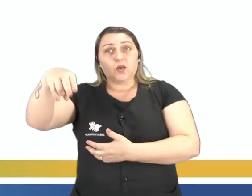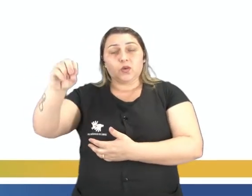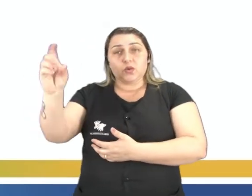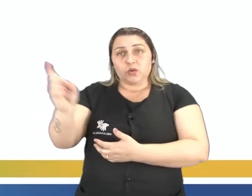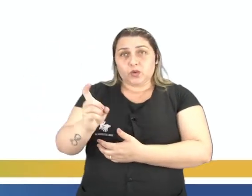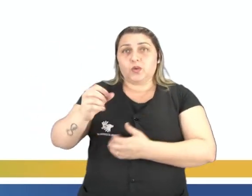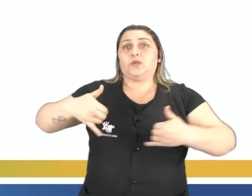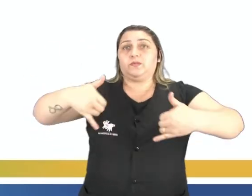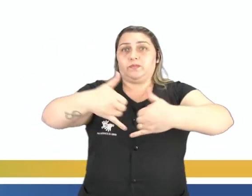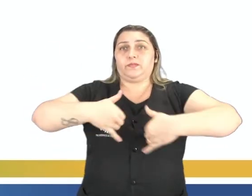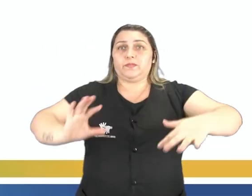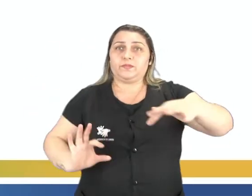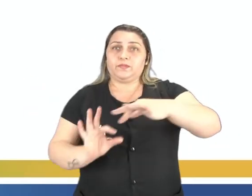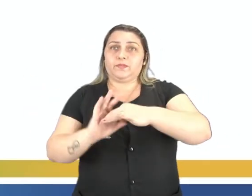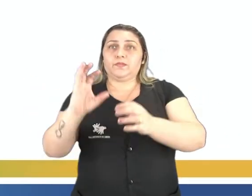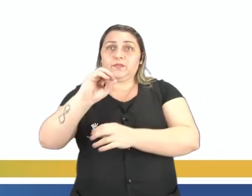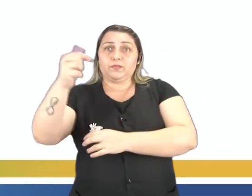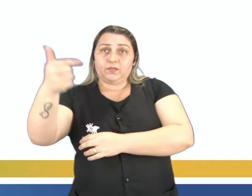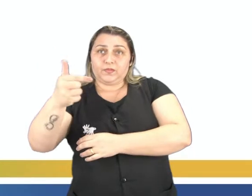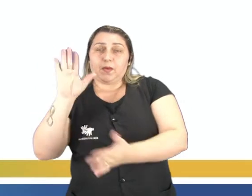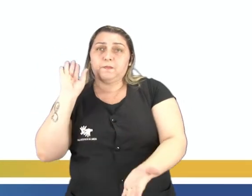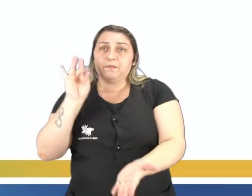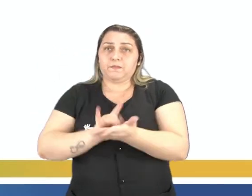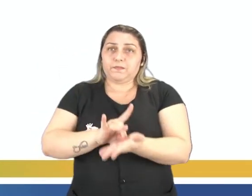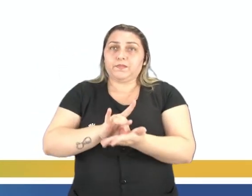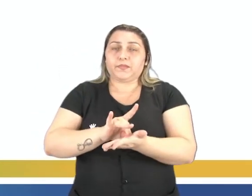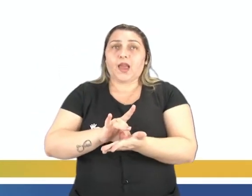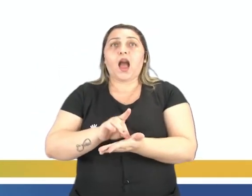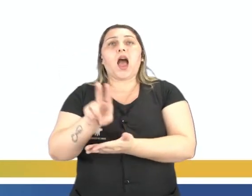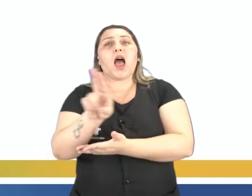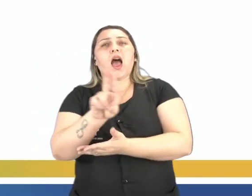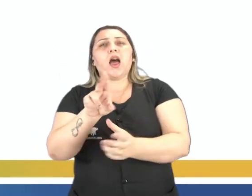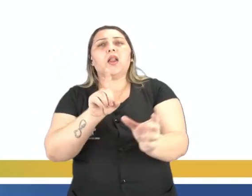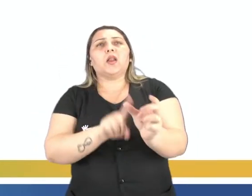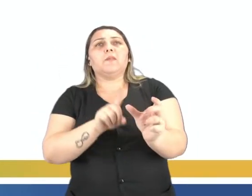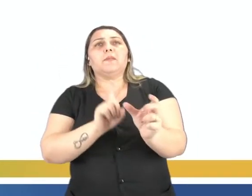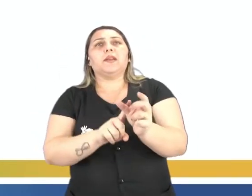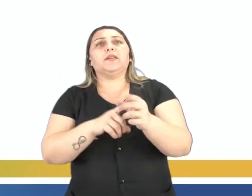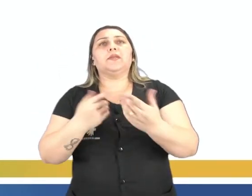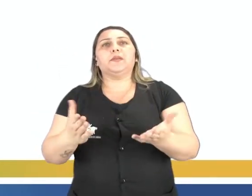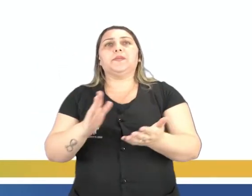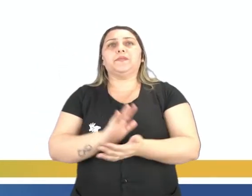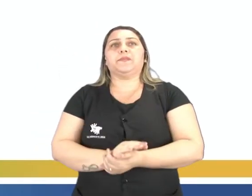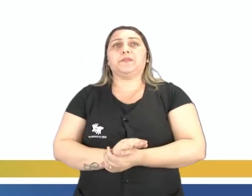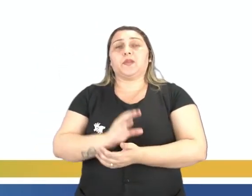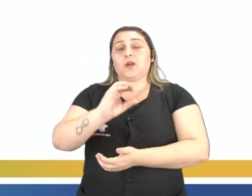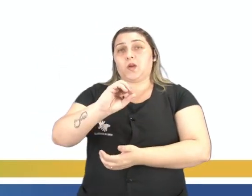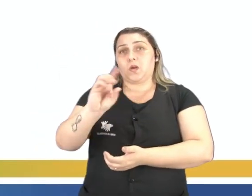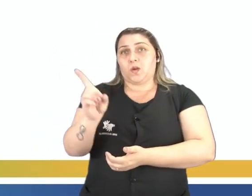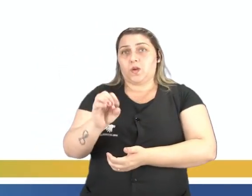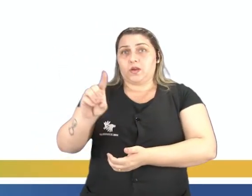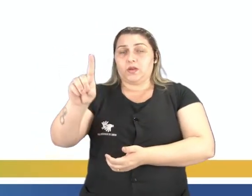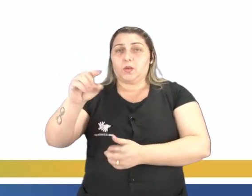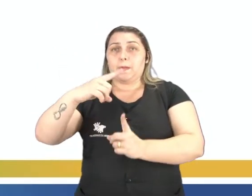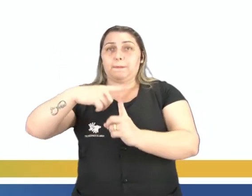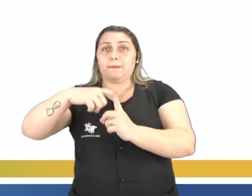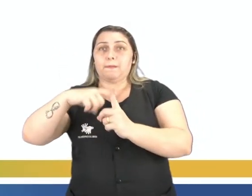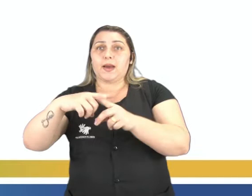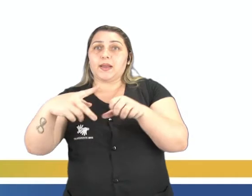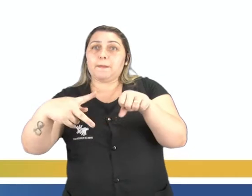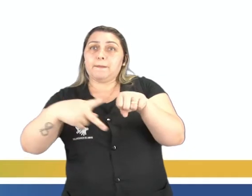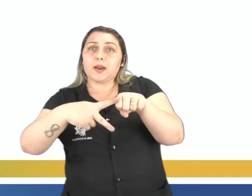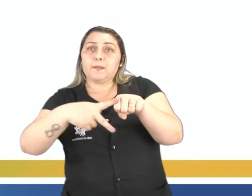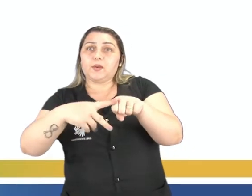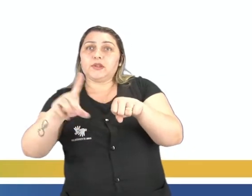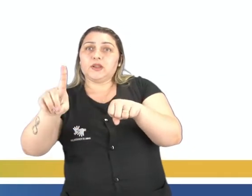elementos químicos ligado ao oxigênio for fixo, a nomenclatura vai ser da seguinte forma: óxido mais a preposição